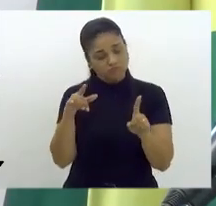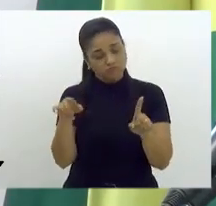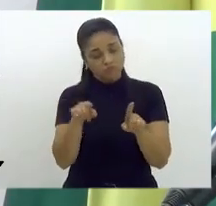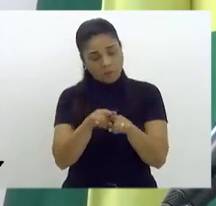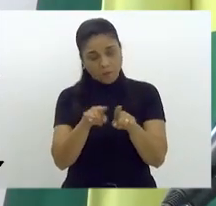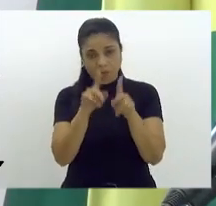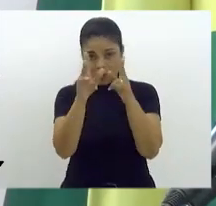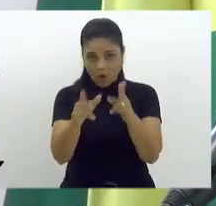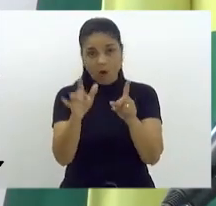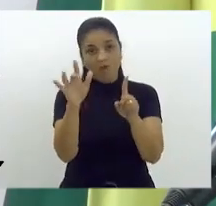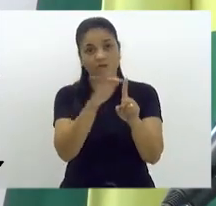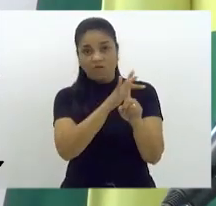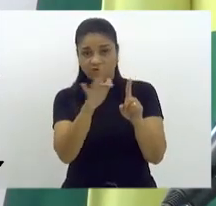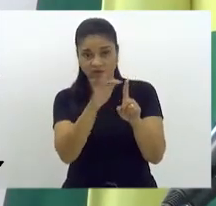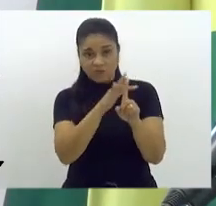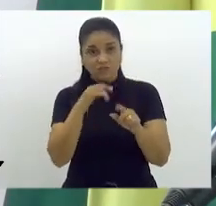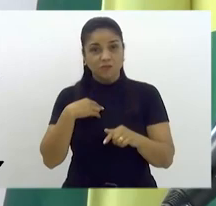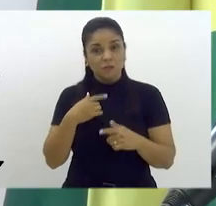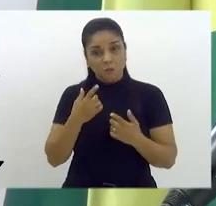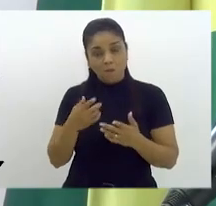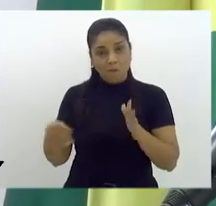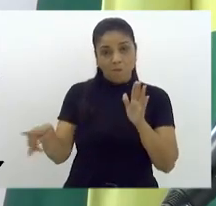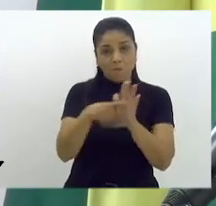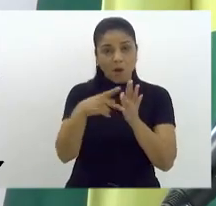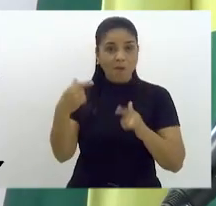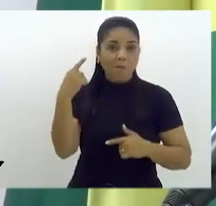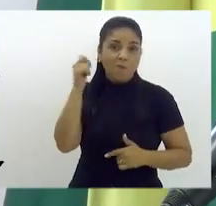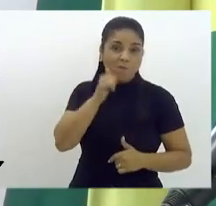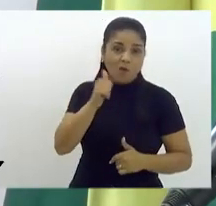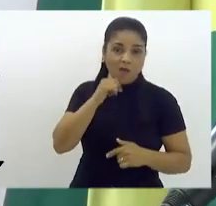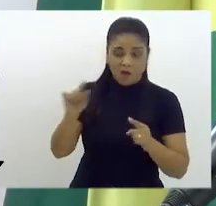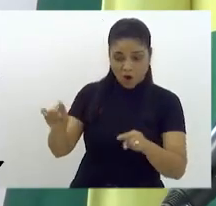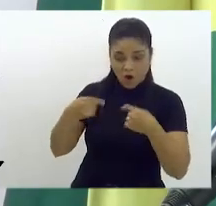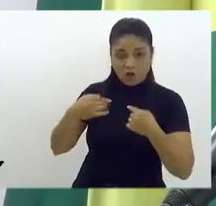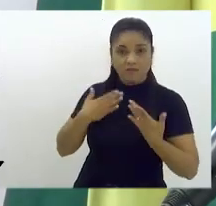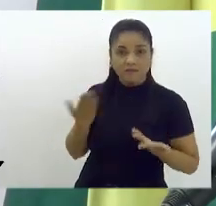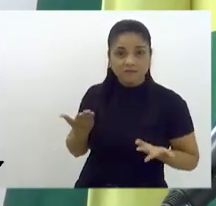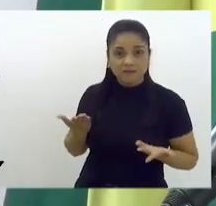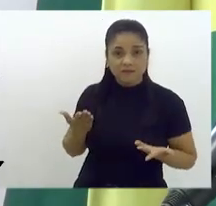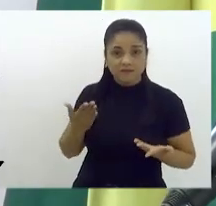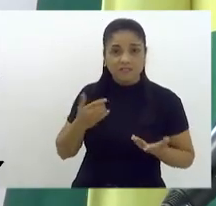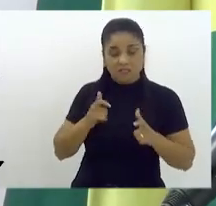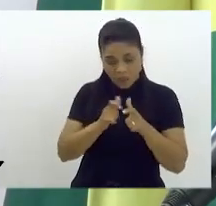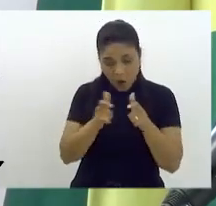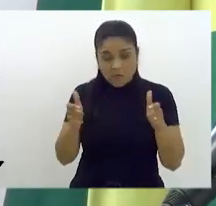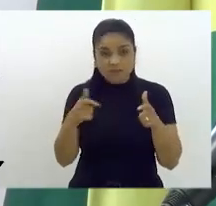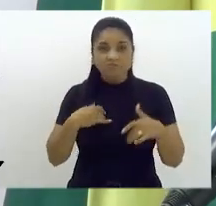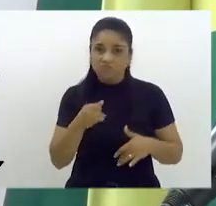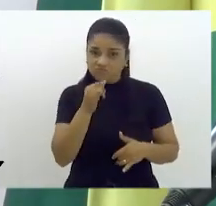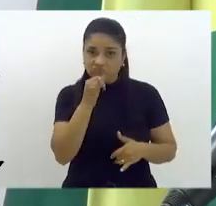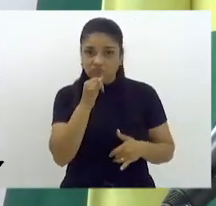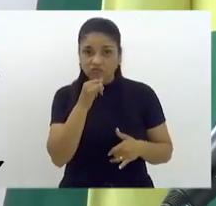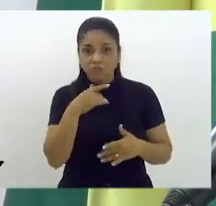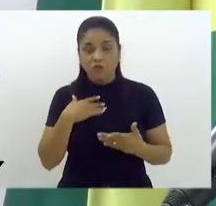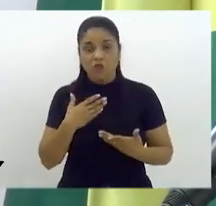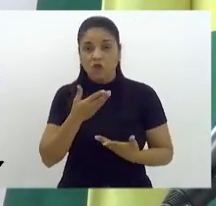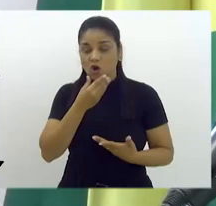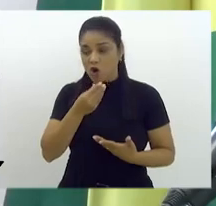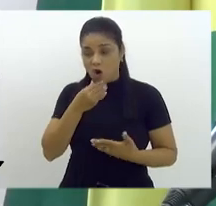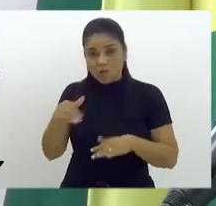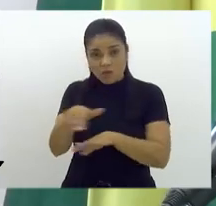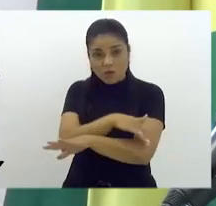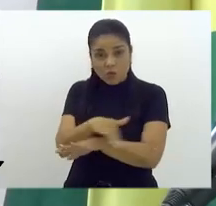e de mulheres eu fico triste eu fico triste saber tá aumentando na rua na rua são os homens a gente não tem